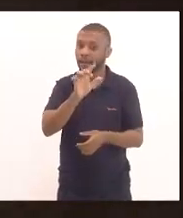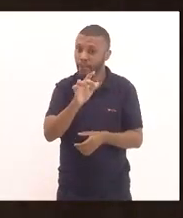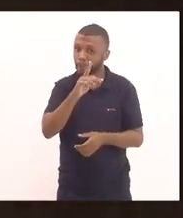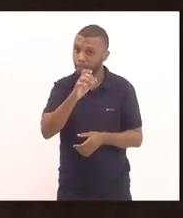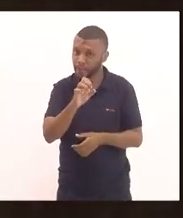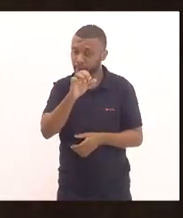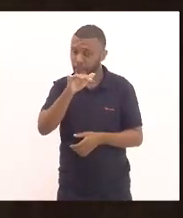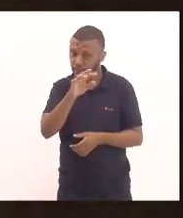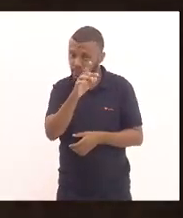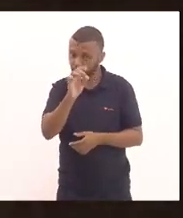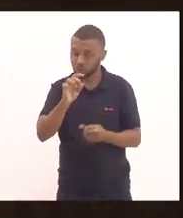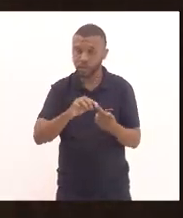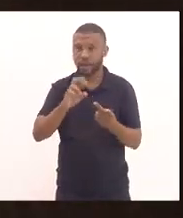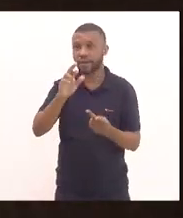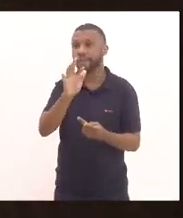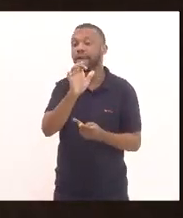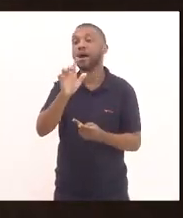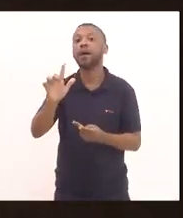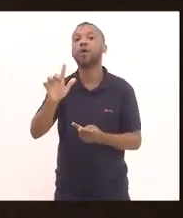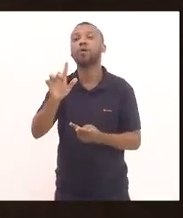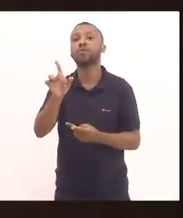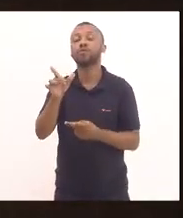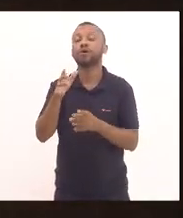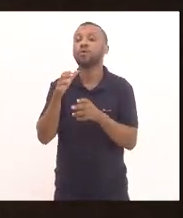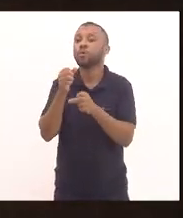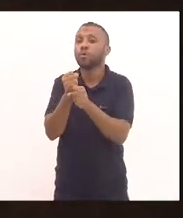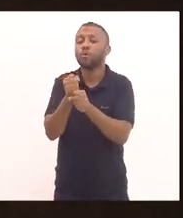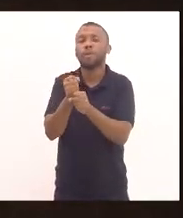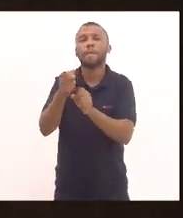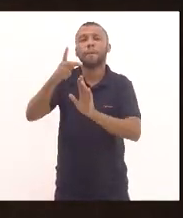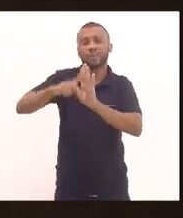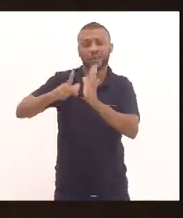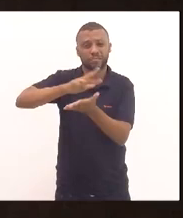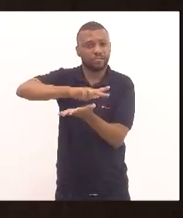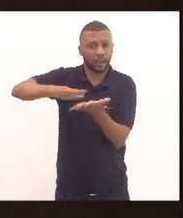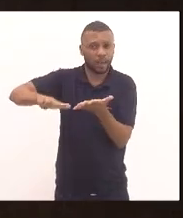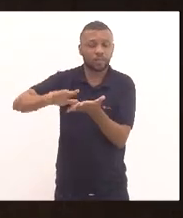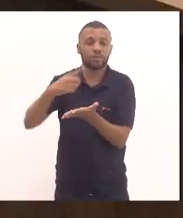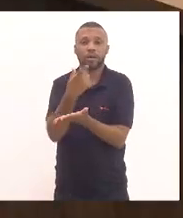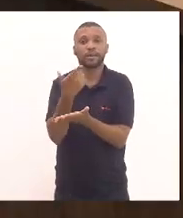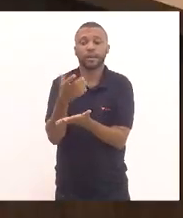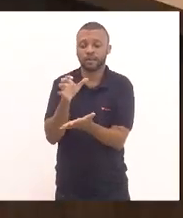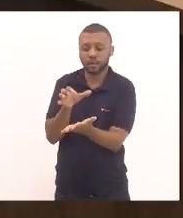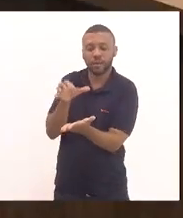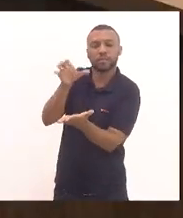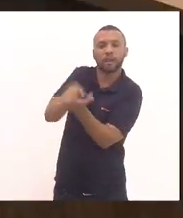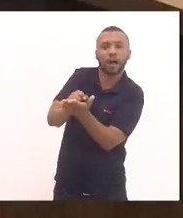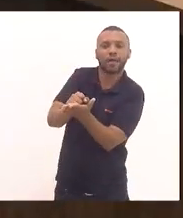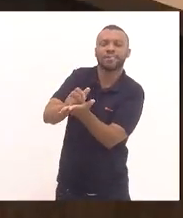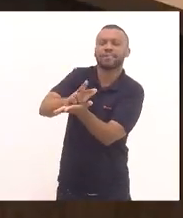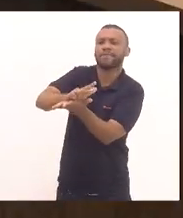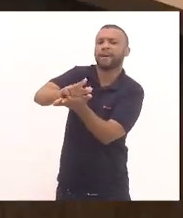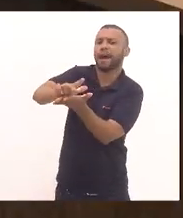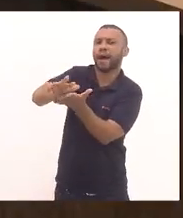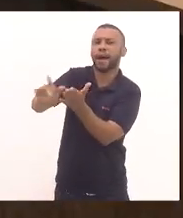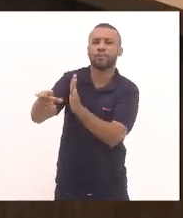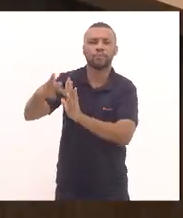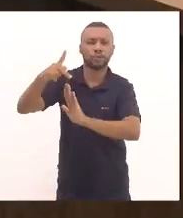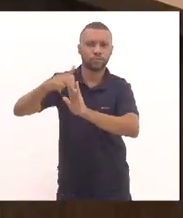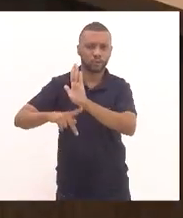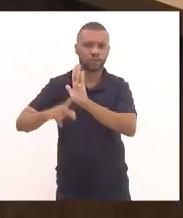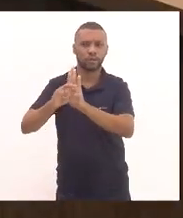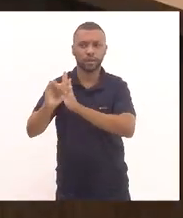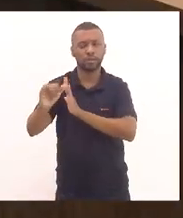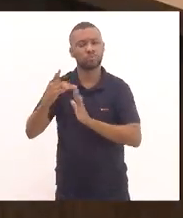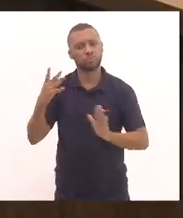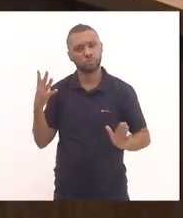Rodrigo. São 97 projetos, presidente, que pretendemos, inclusive, protocolar vários deles. É muito